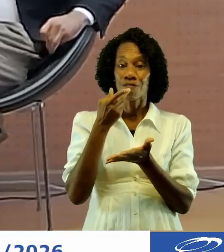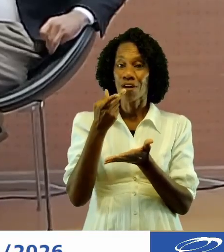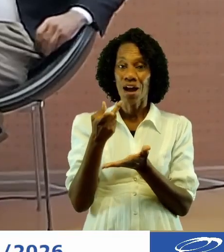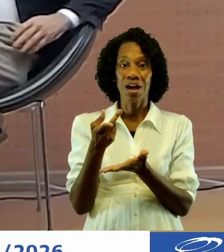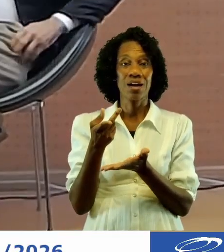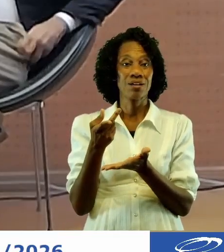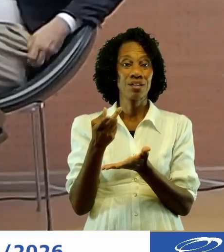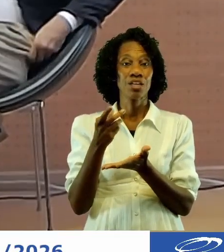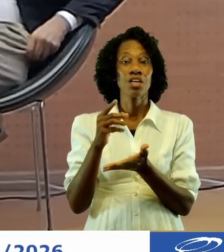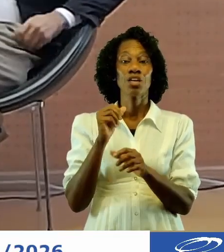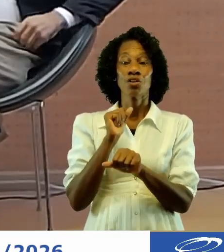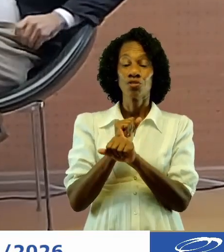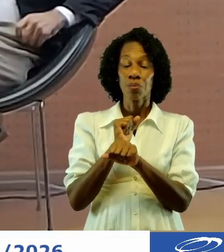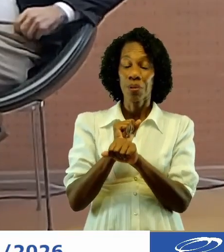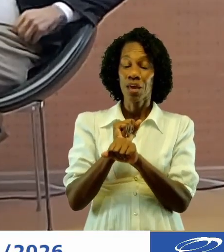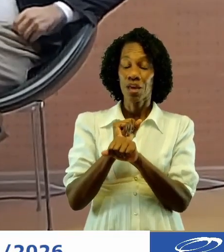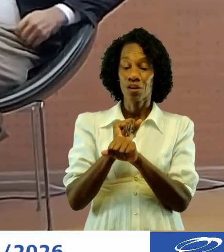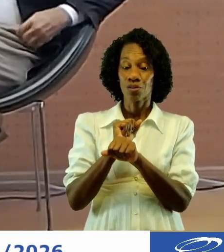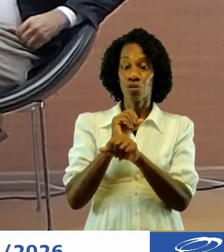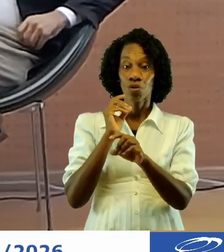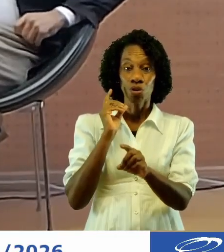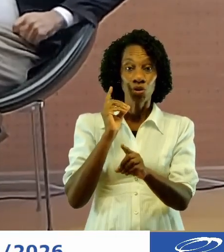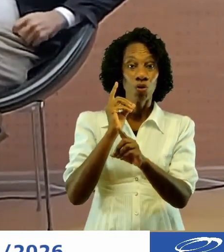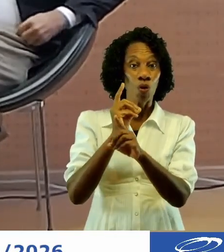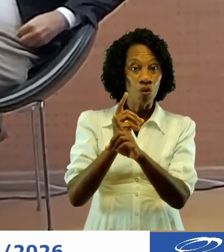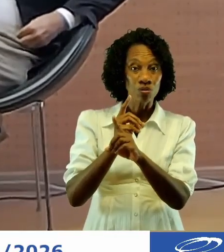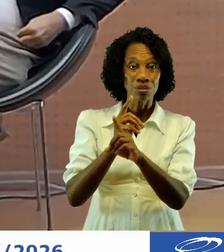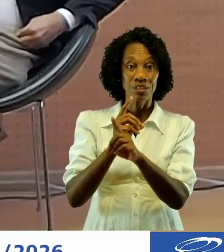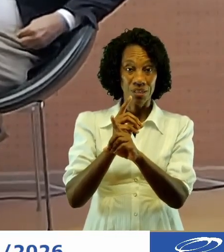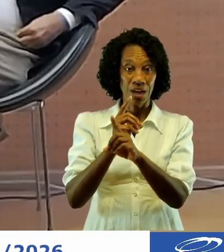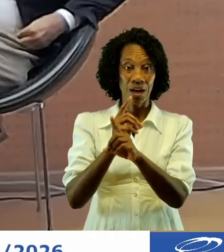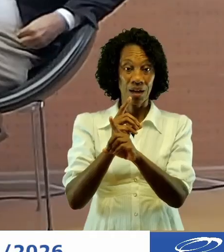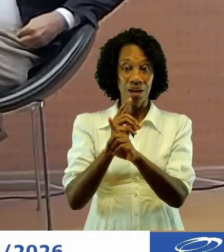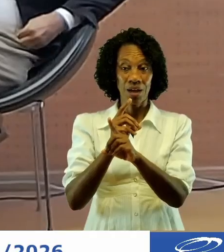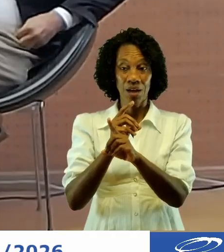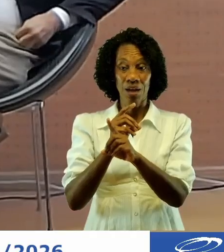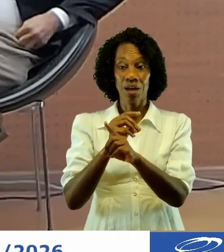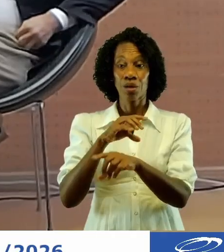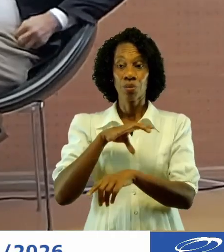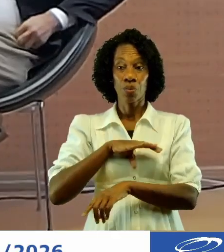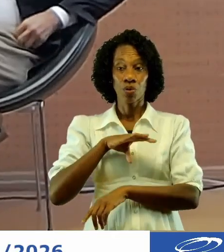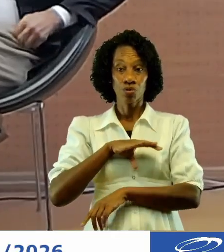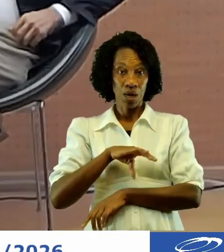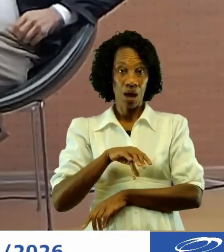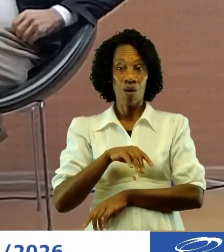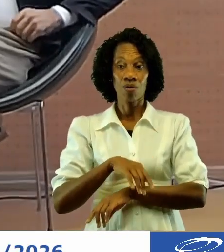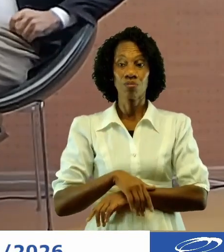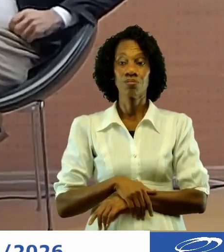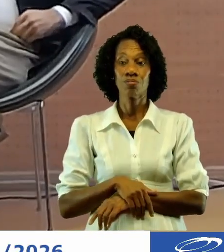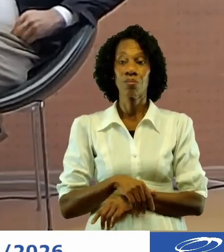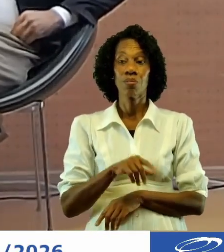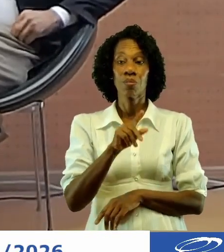espero encontrá-lo no Porto, no encontro, né, do próximo EBGIS. I'd like to have more time